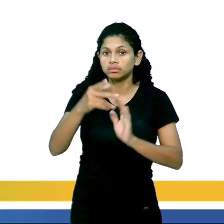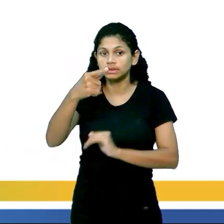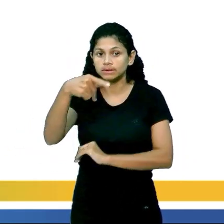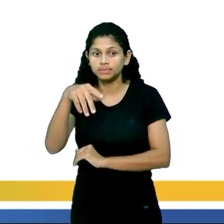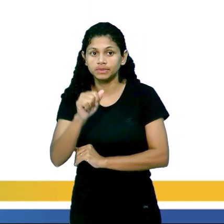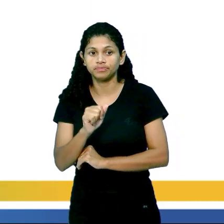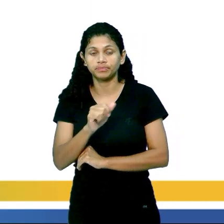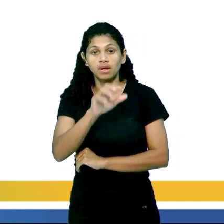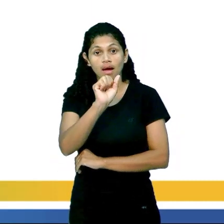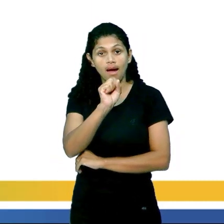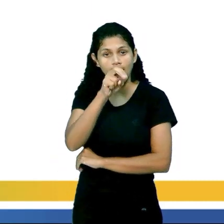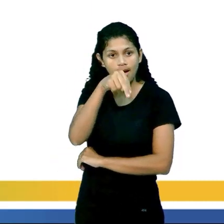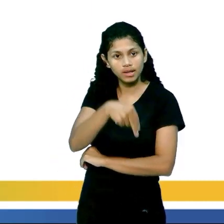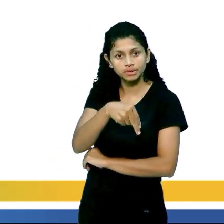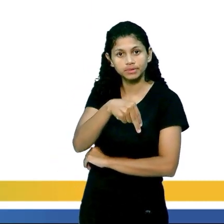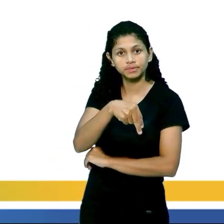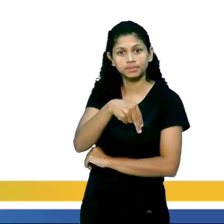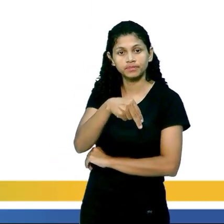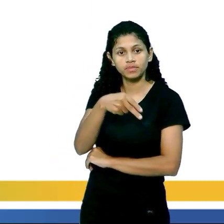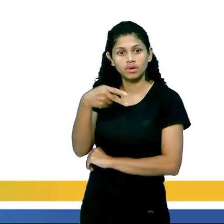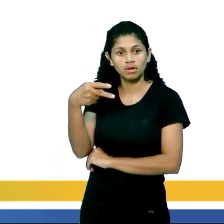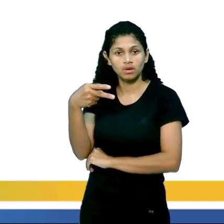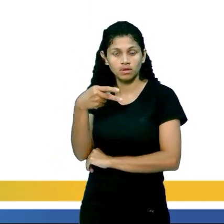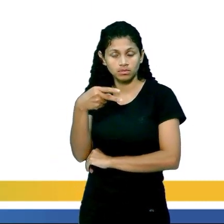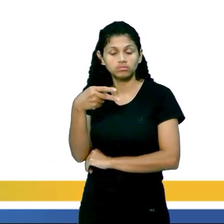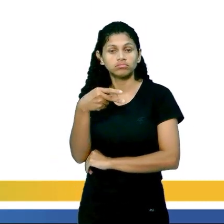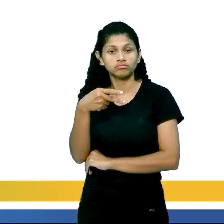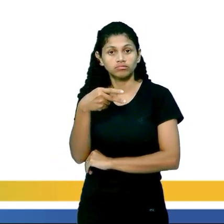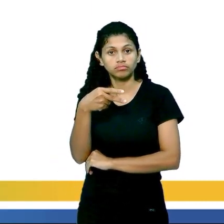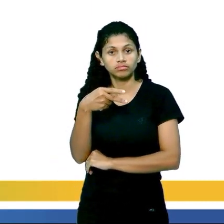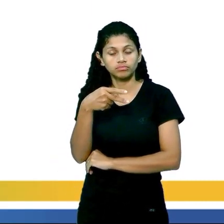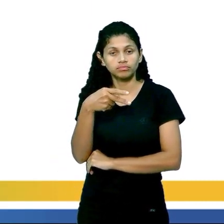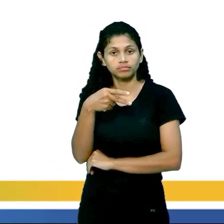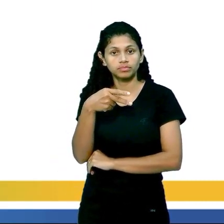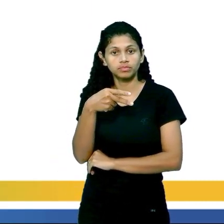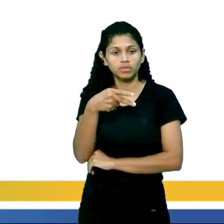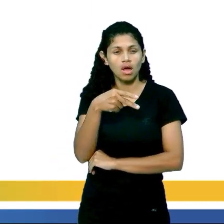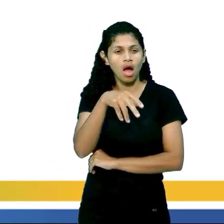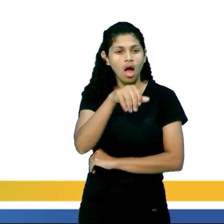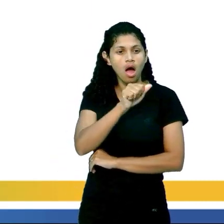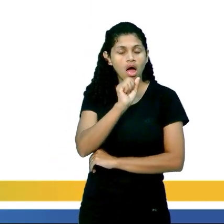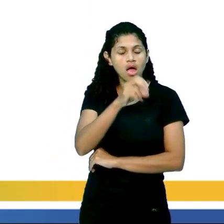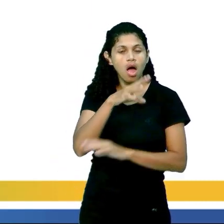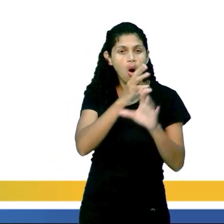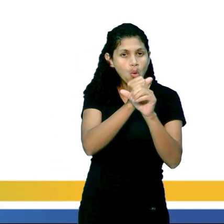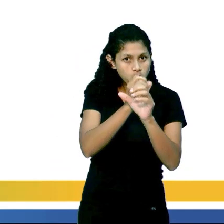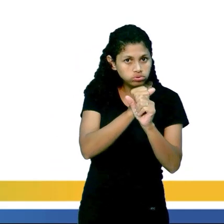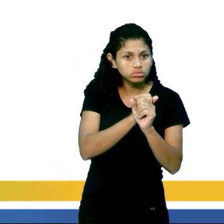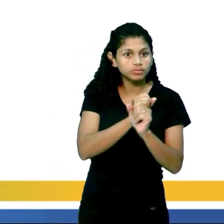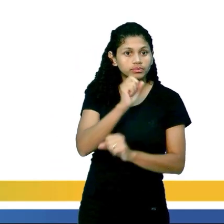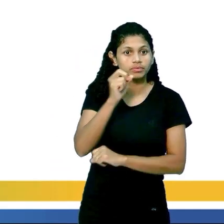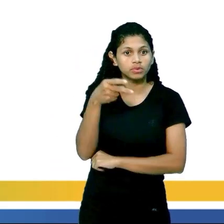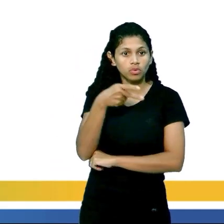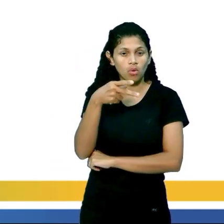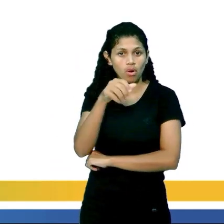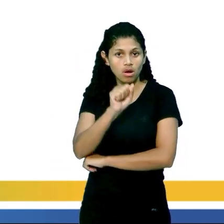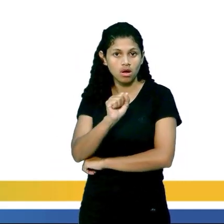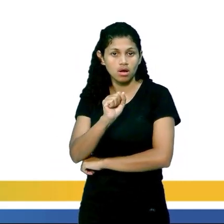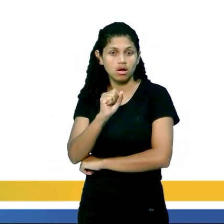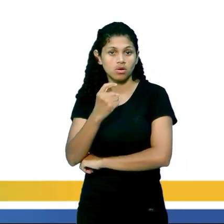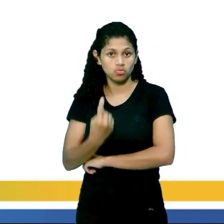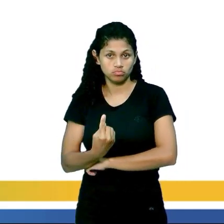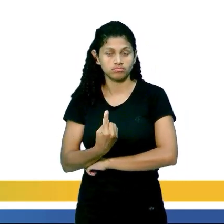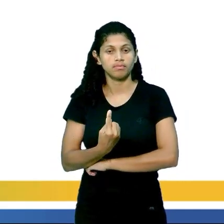temos aí, ó, AN, que é o termo que queremos calcular, é igual a A1, o primeiro termo